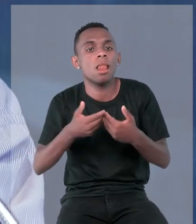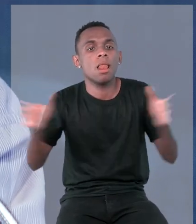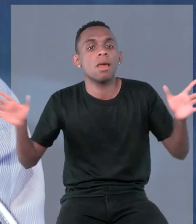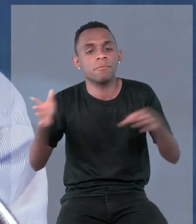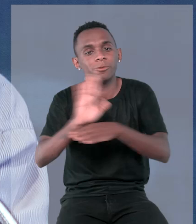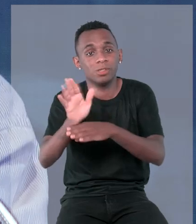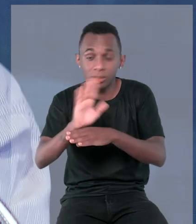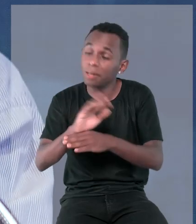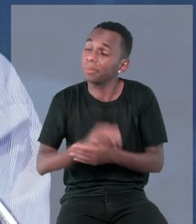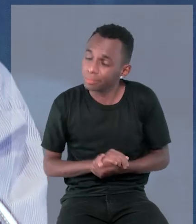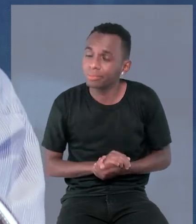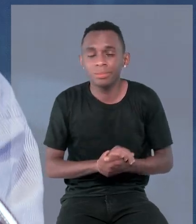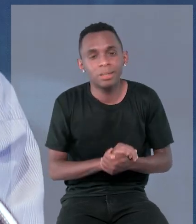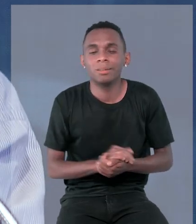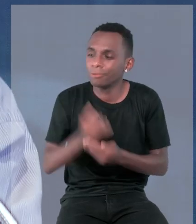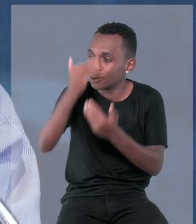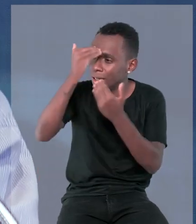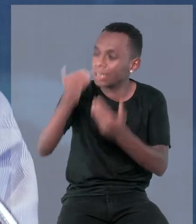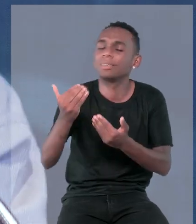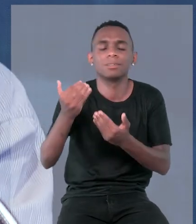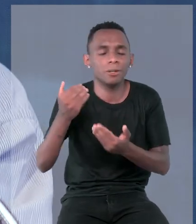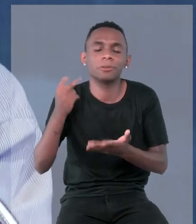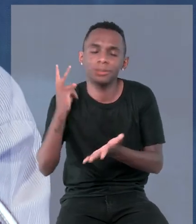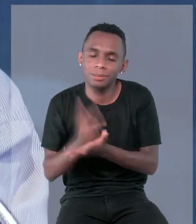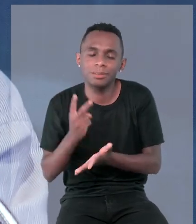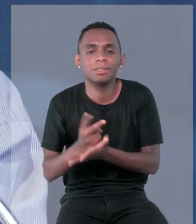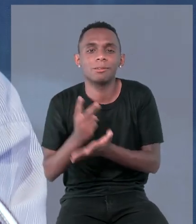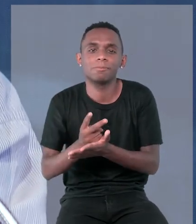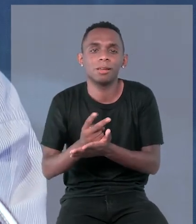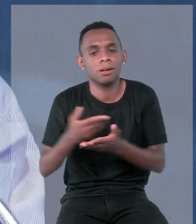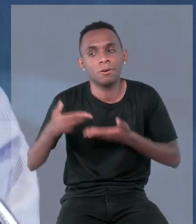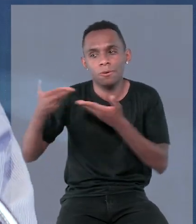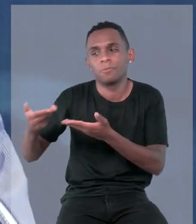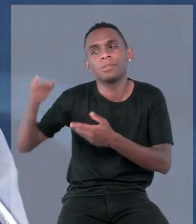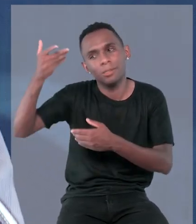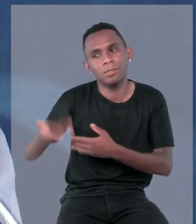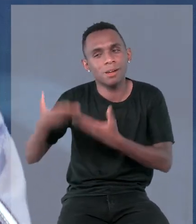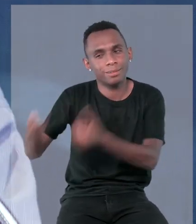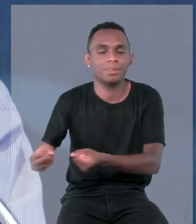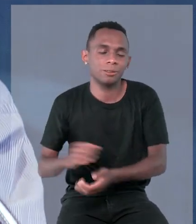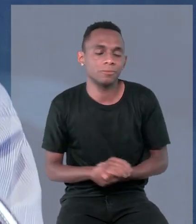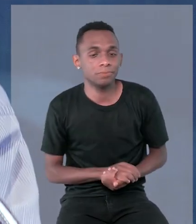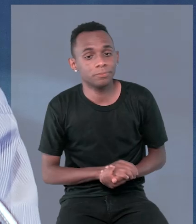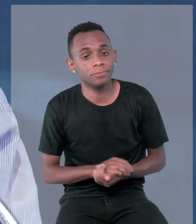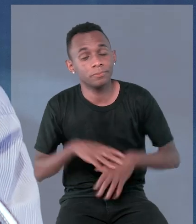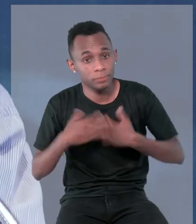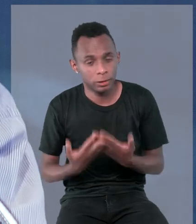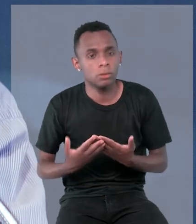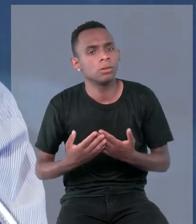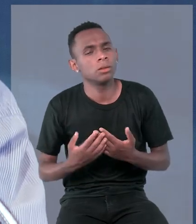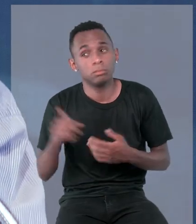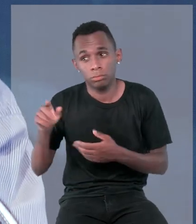do cinema. Então, essa é uma gratidão que eu sempre não posso recusar nunca um convite do Gifone. Bom, quando o Gifone me